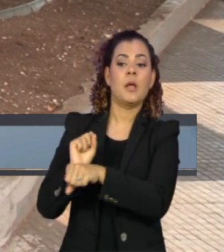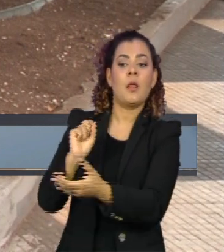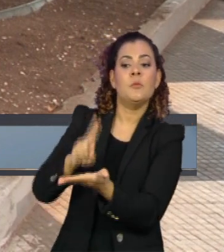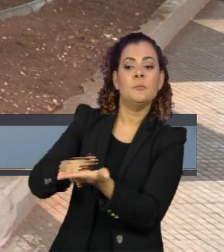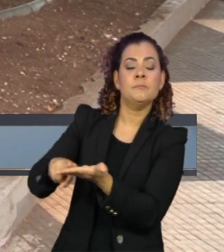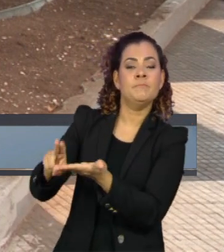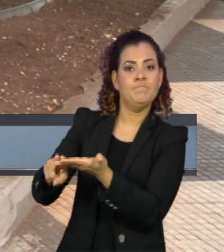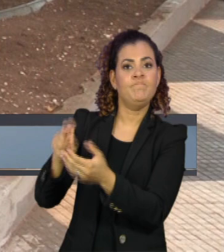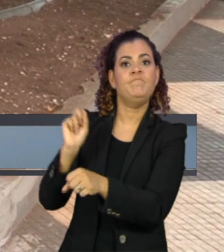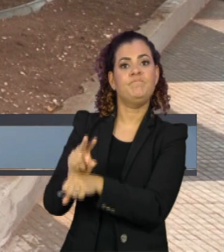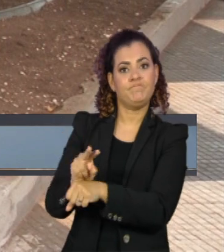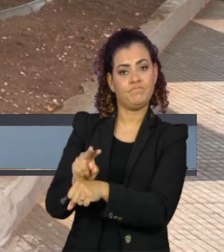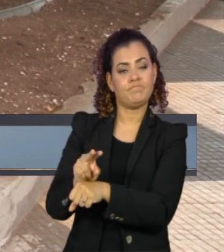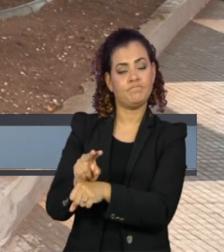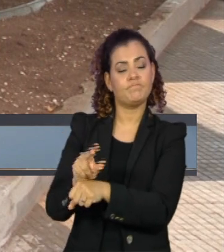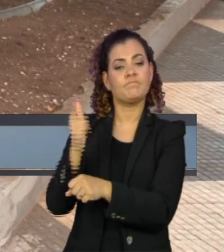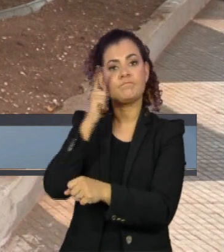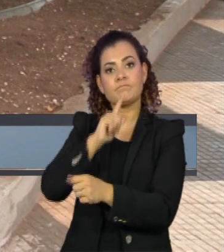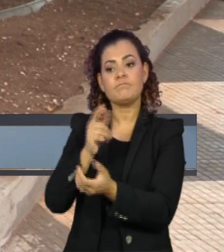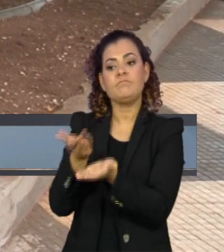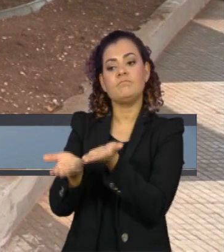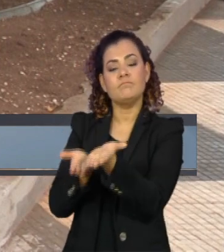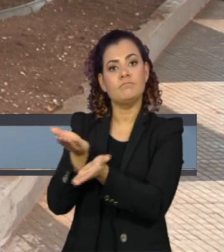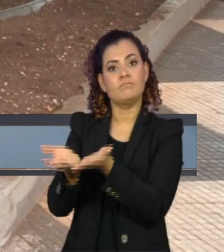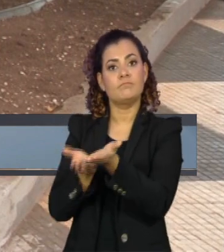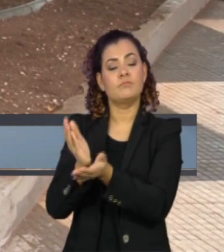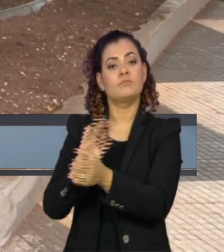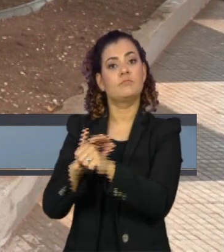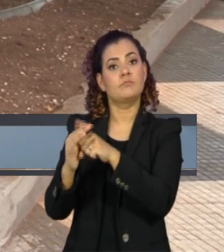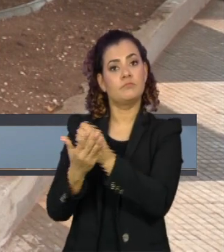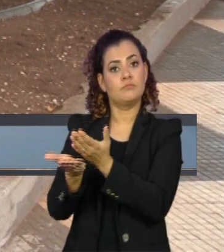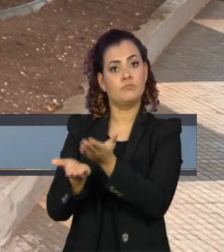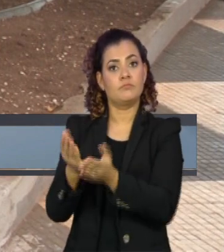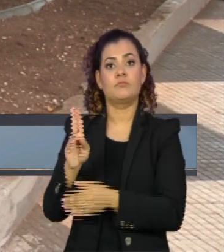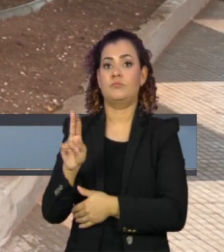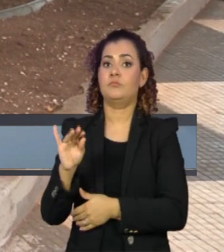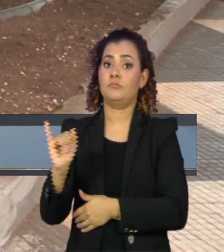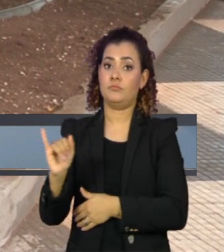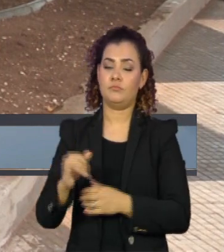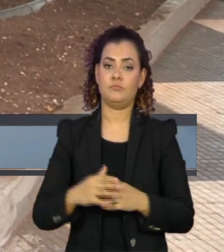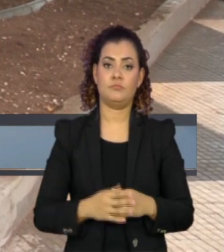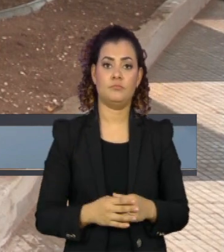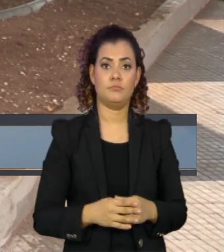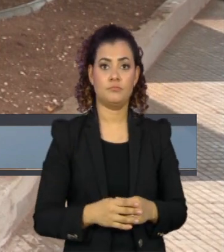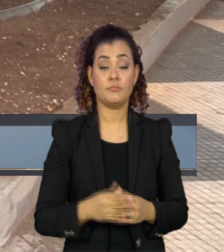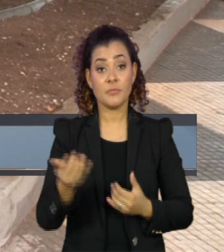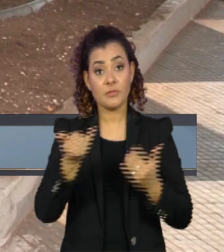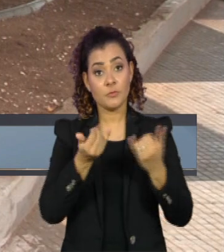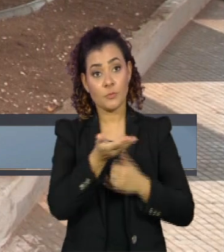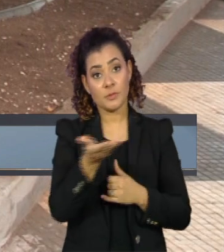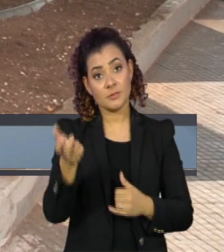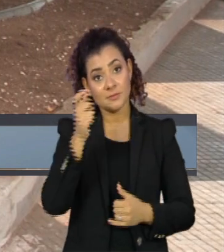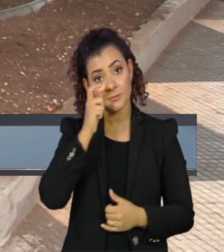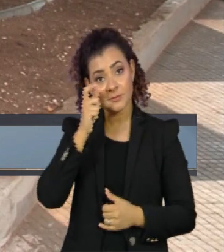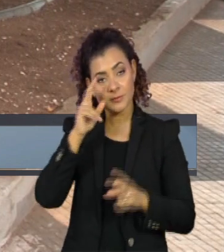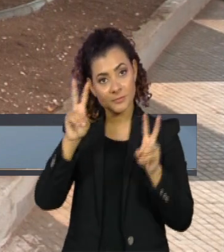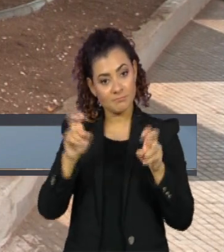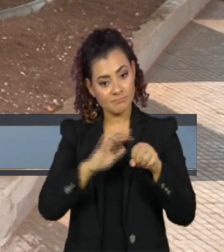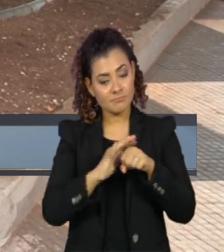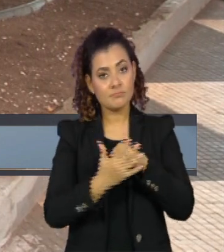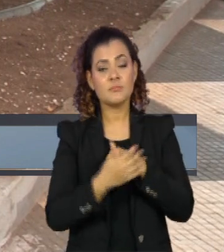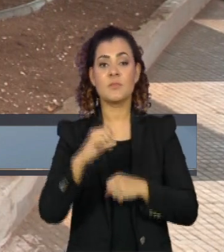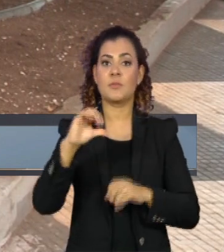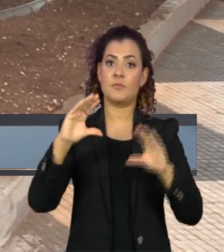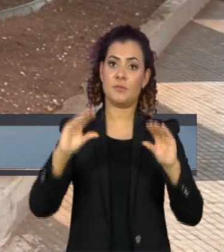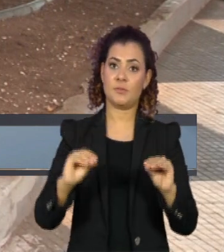por uma vaga para internação na unidade de terapia intensiva. Mais informações sobre a pandemia às